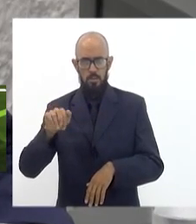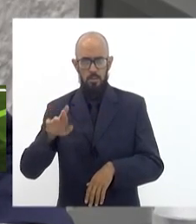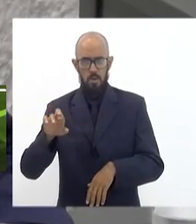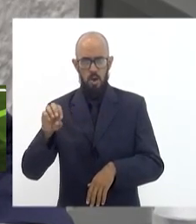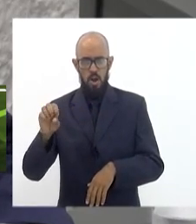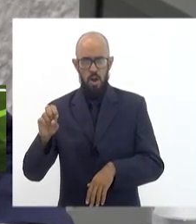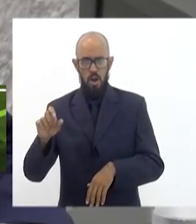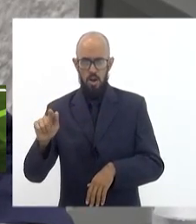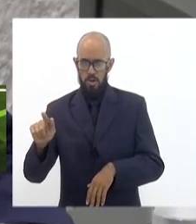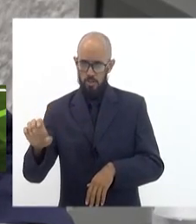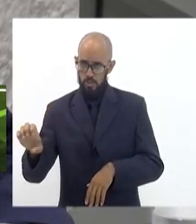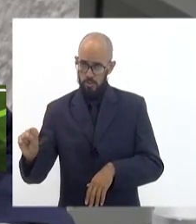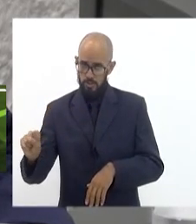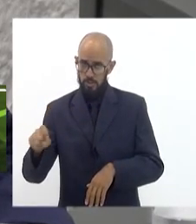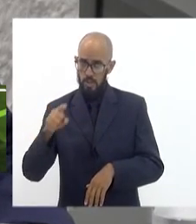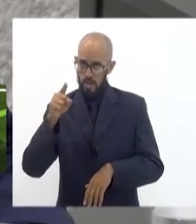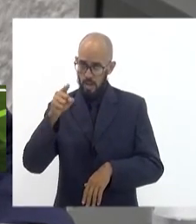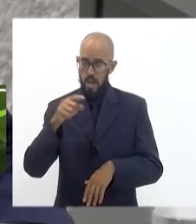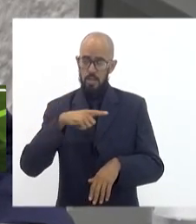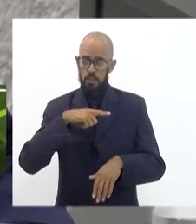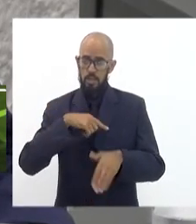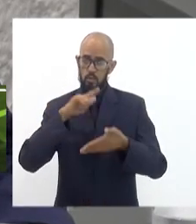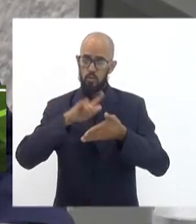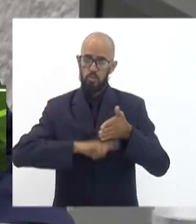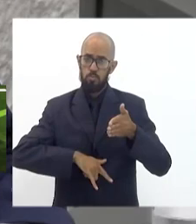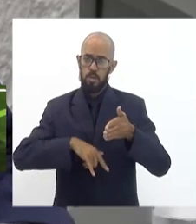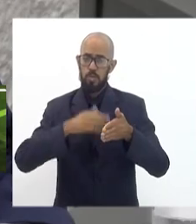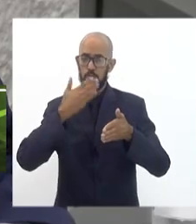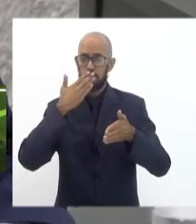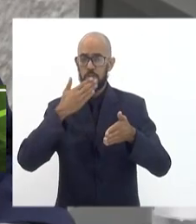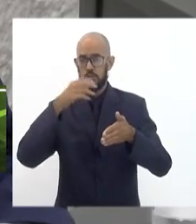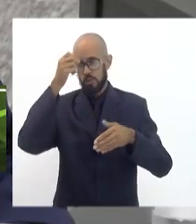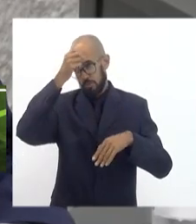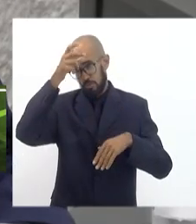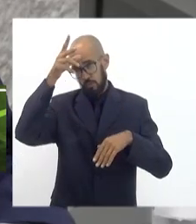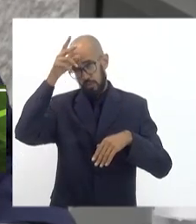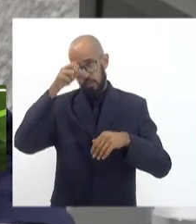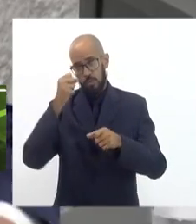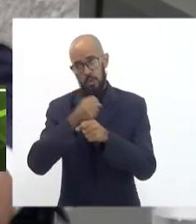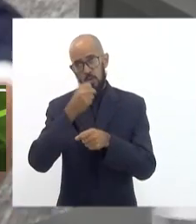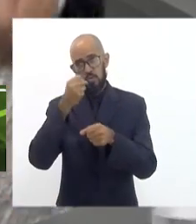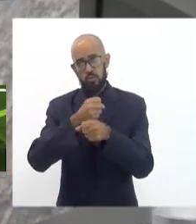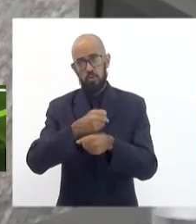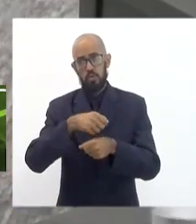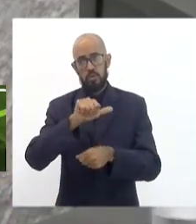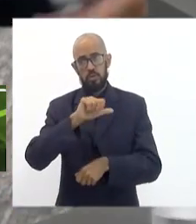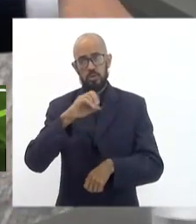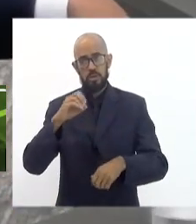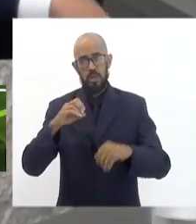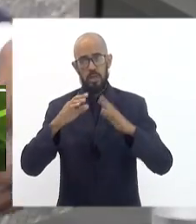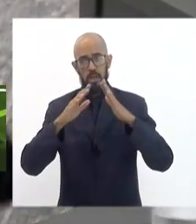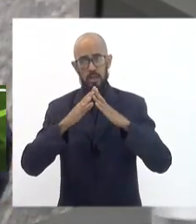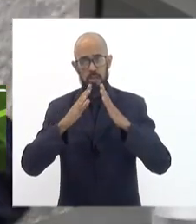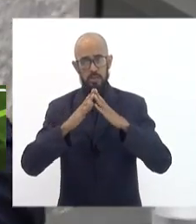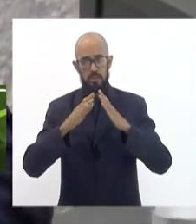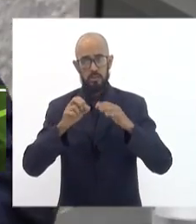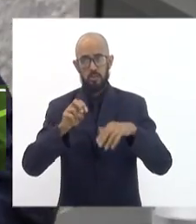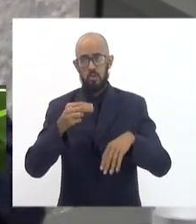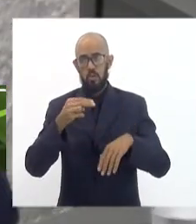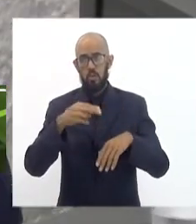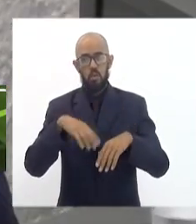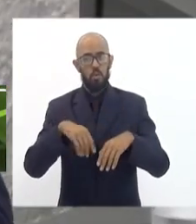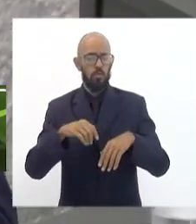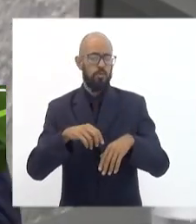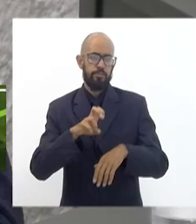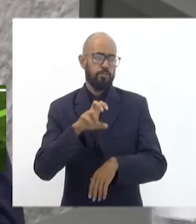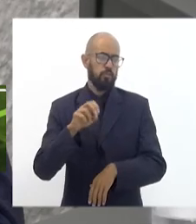todo o acervo lá chega o pedido da prefeitura para construção de 100 moradias lá chega o pedido da prefeitura para construção de